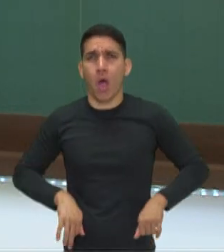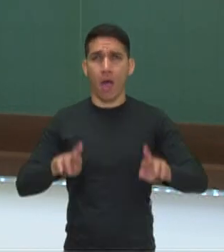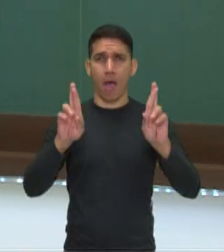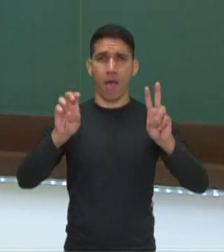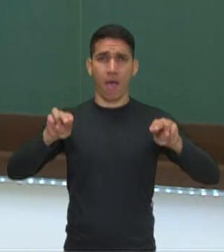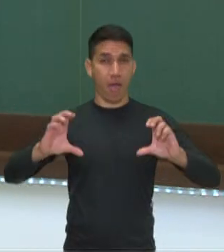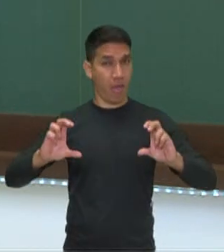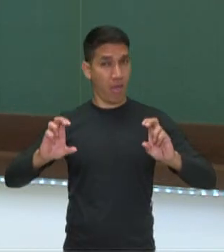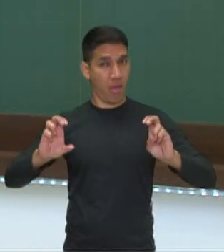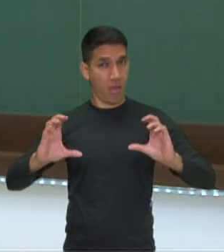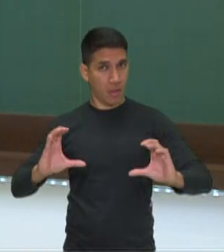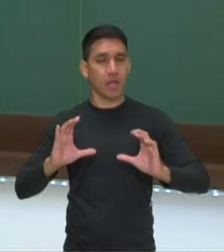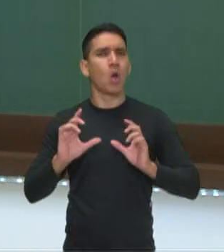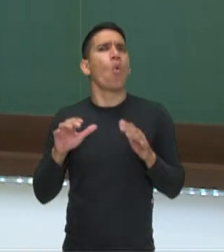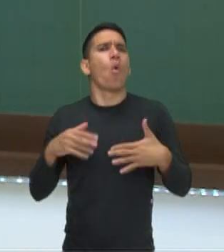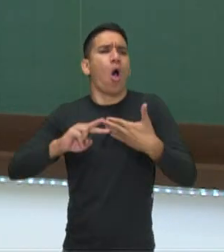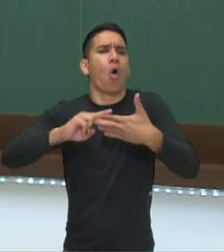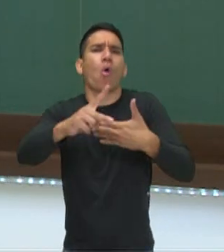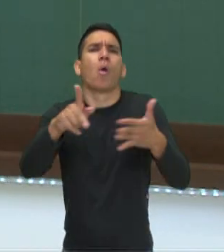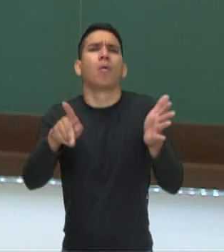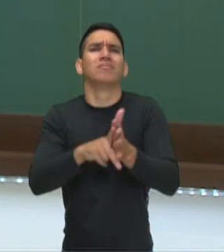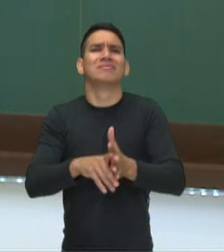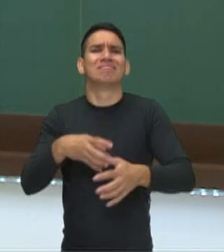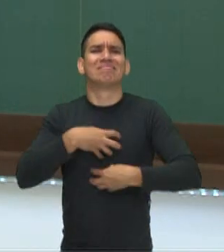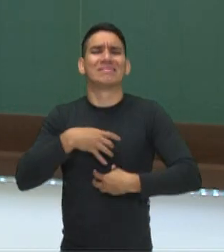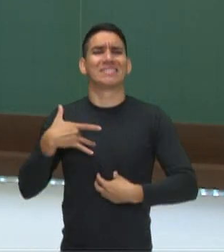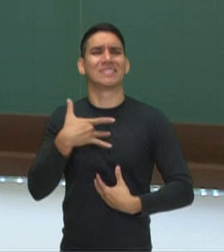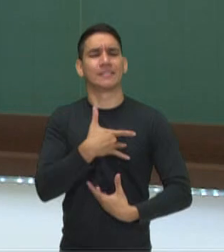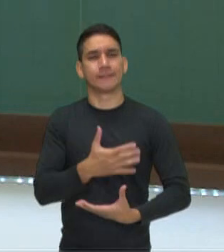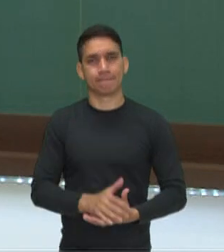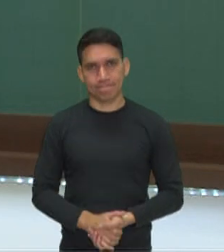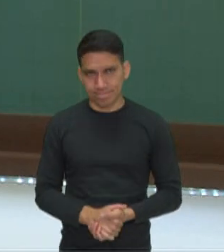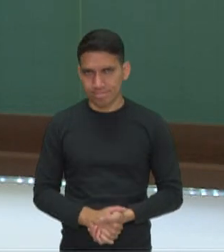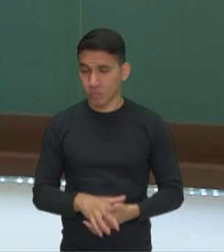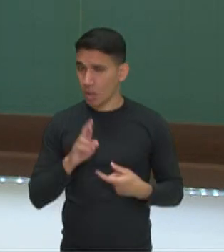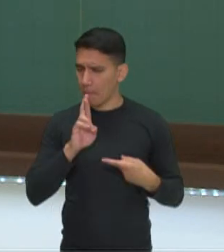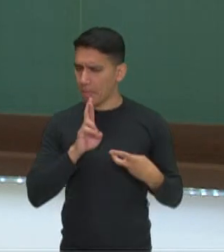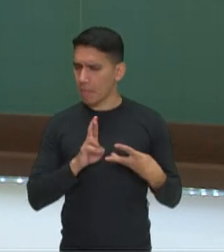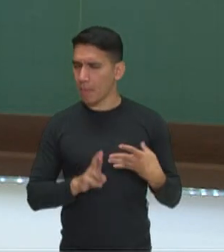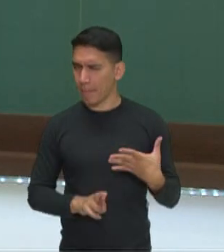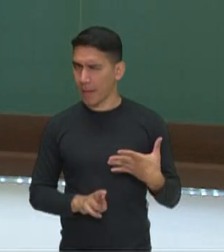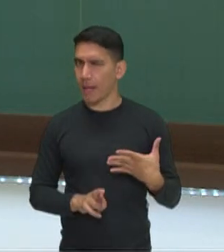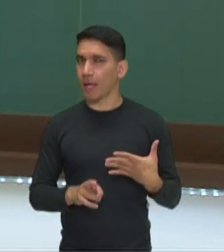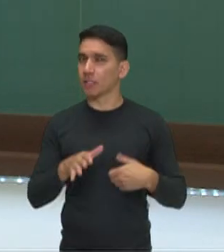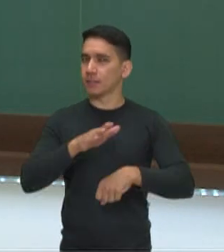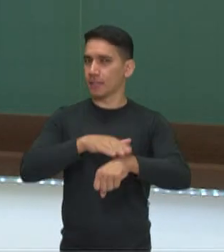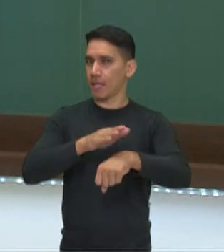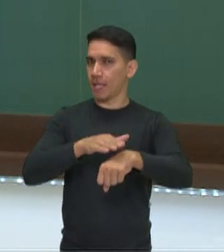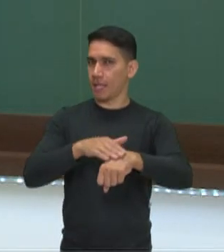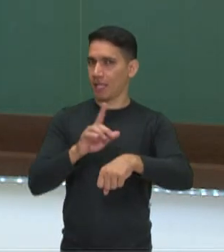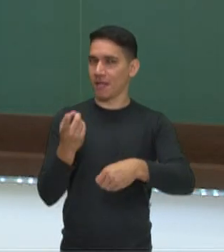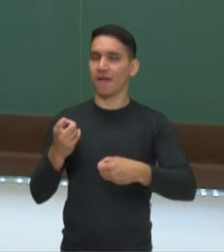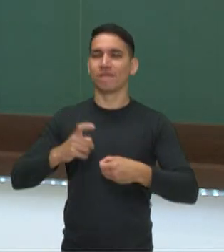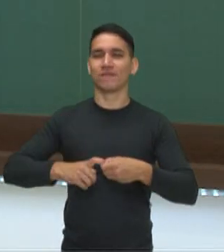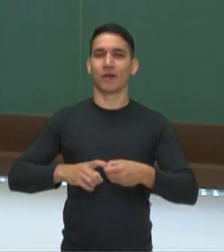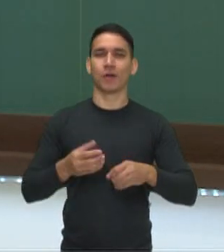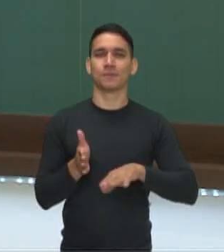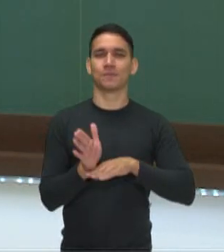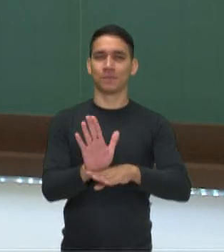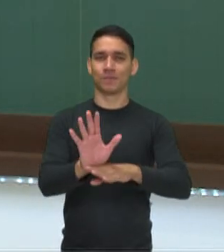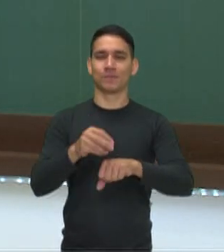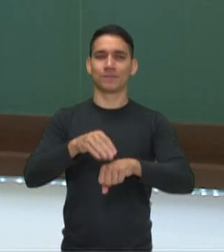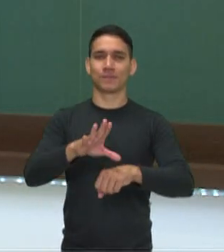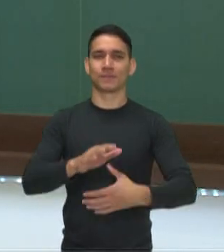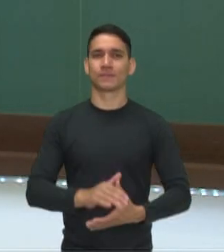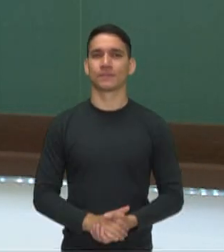dessas, quais são as consequências disso para a sua saúde? Responde aí, vou te dar um tempo e já retornamos para a